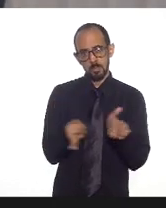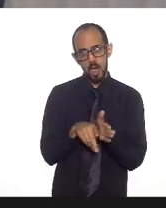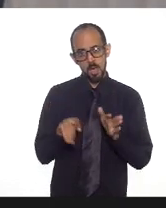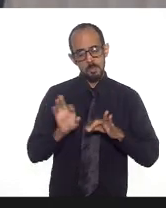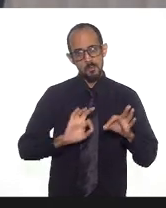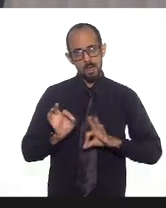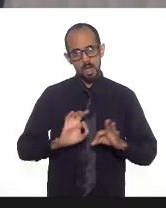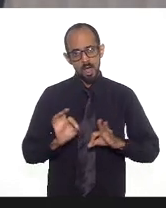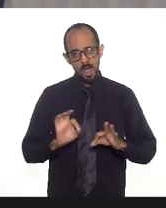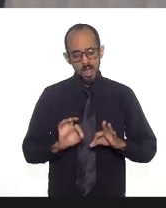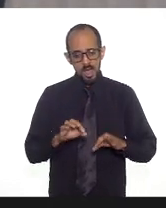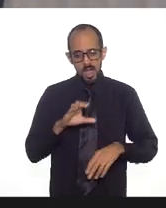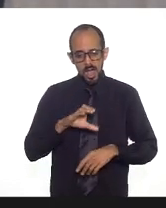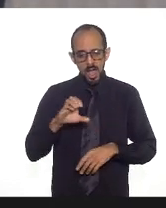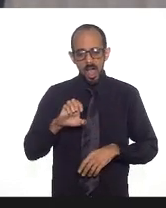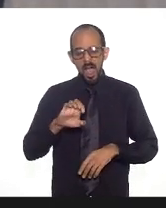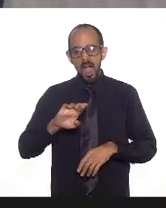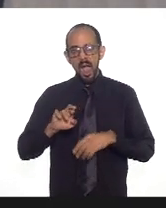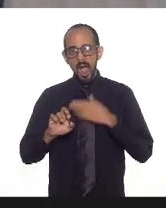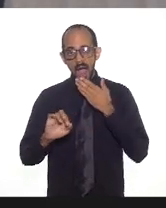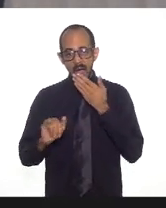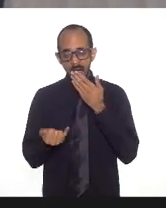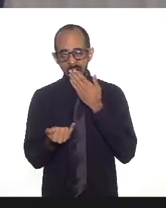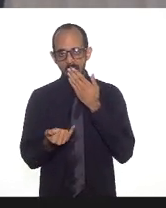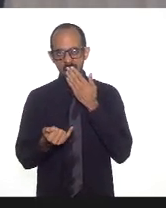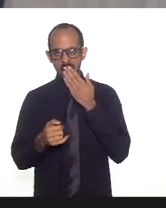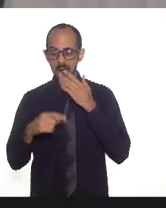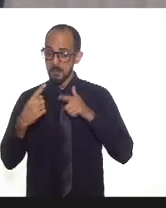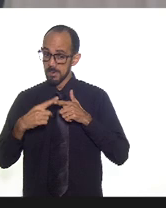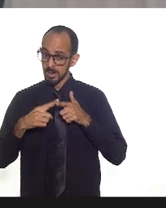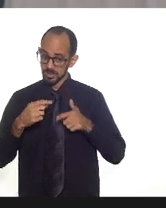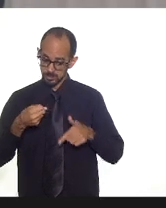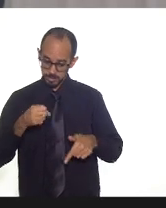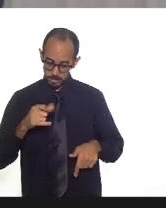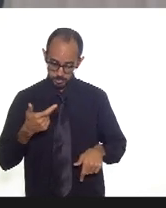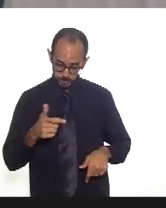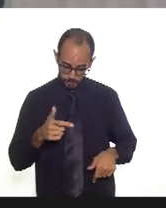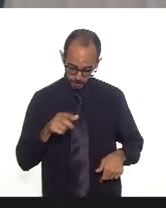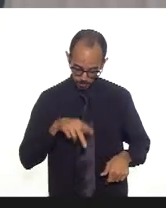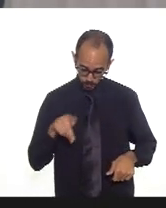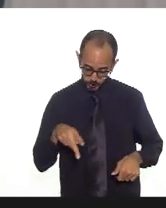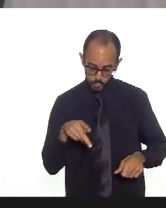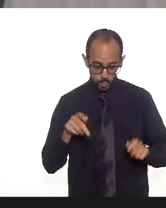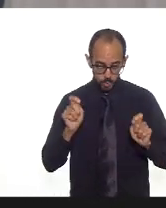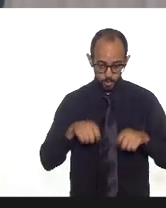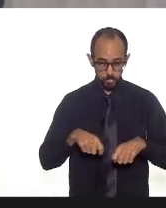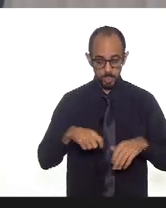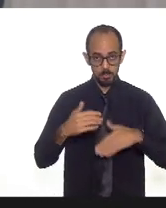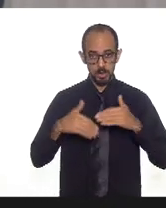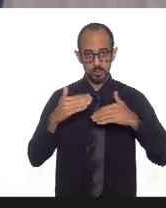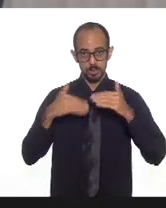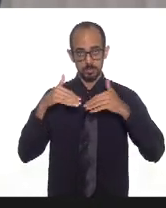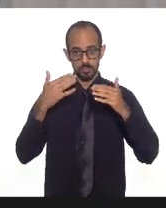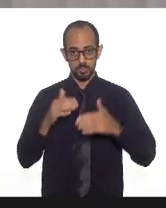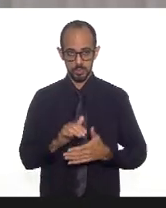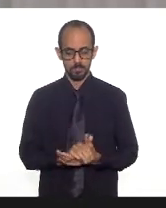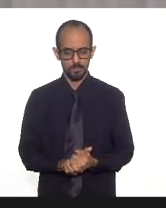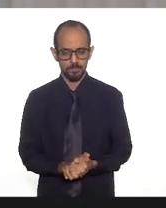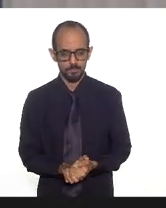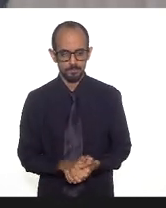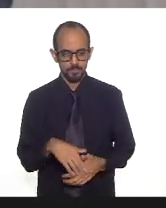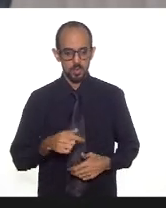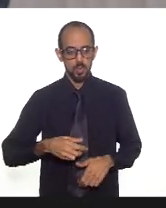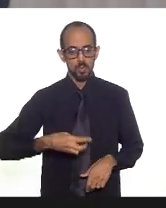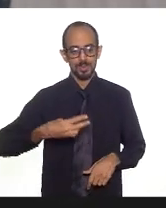projeto do CSIEG, porque sem professores a gente não tem educação e não vai ter o desenvolvimento do CSIEG. O